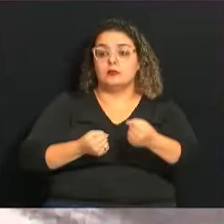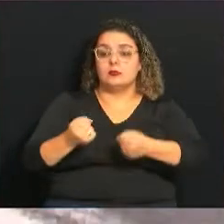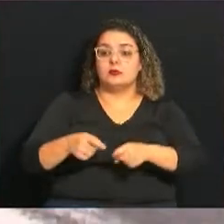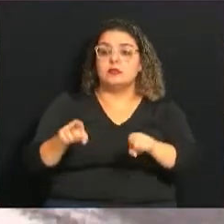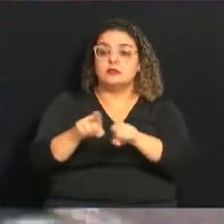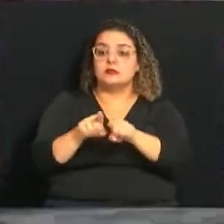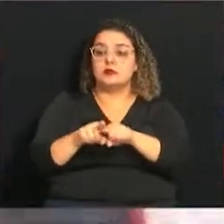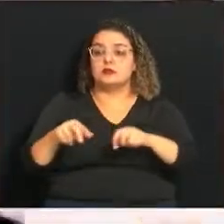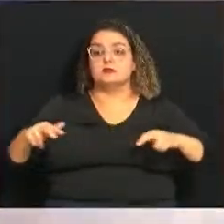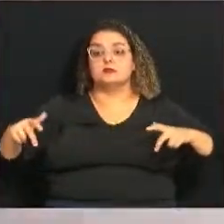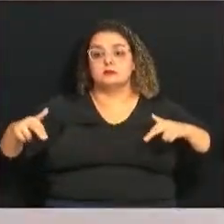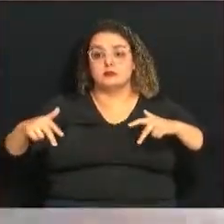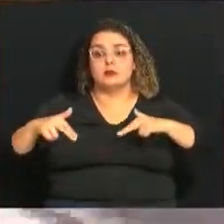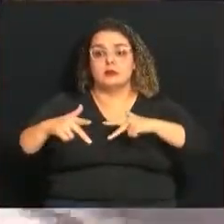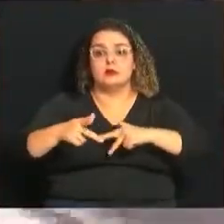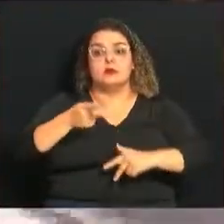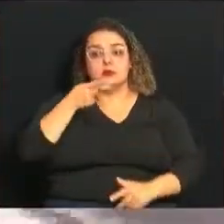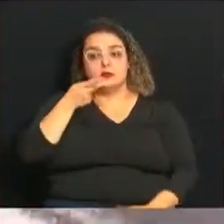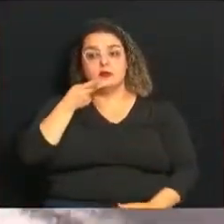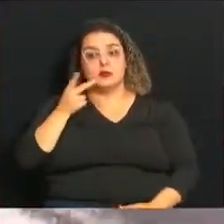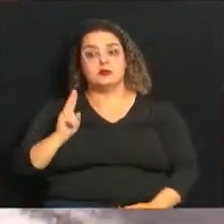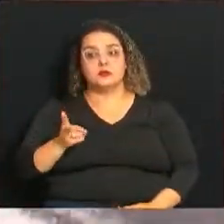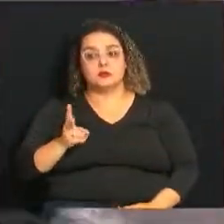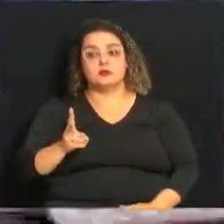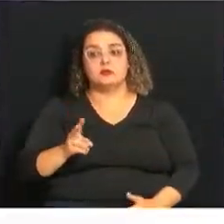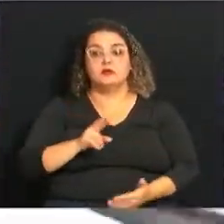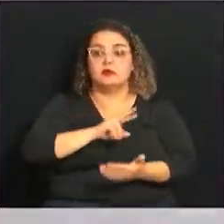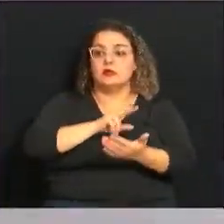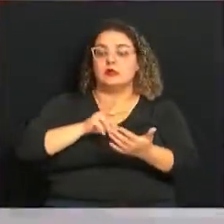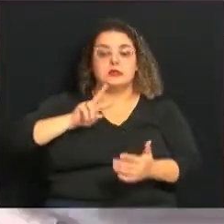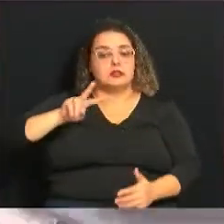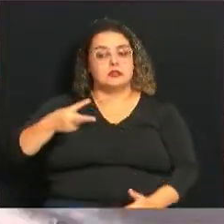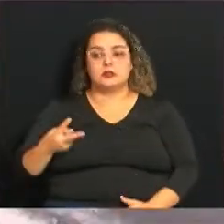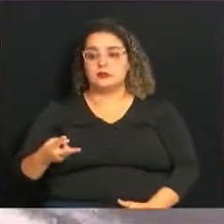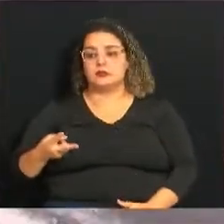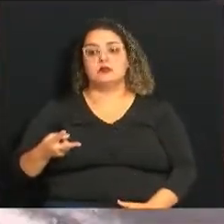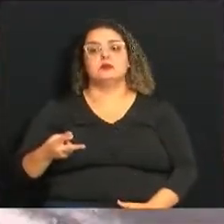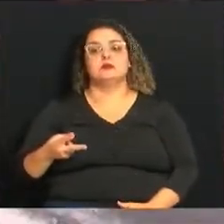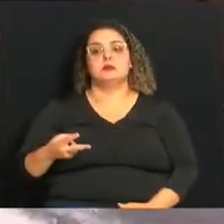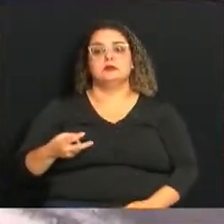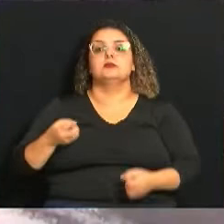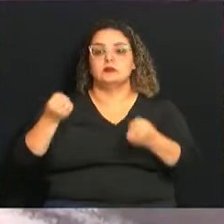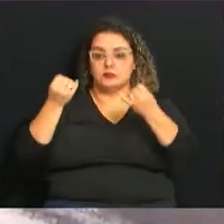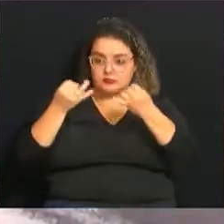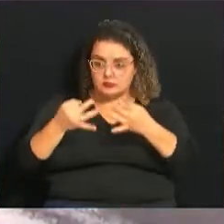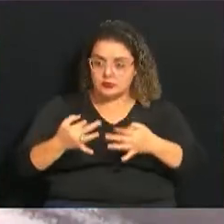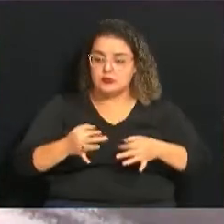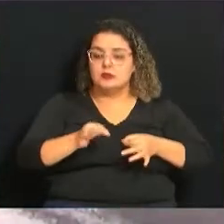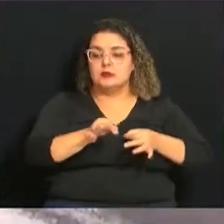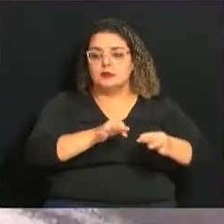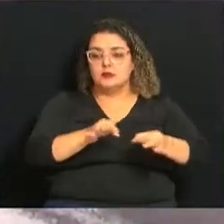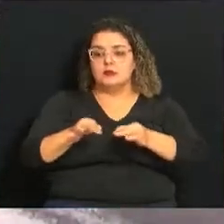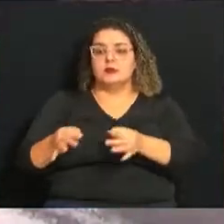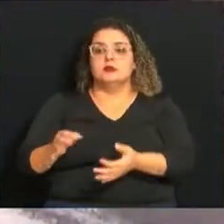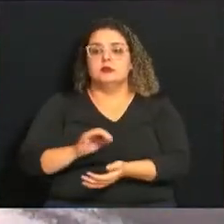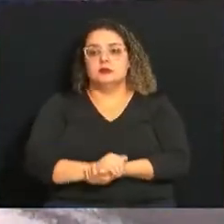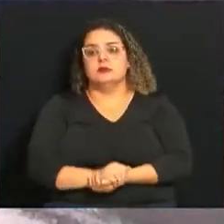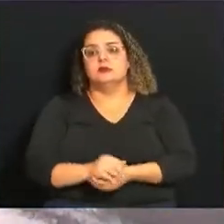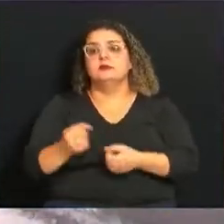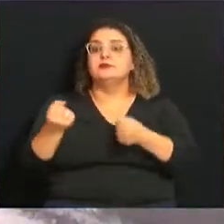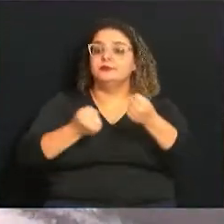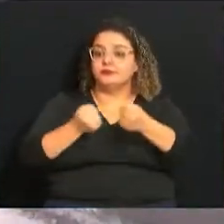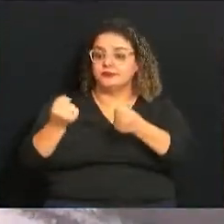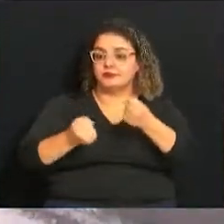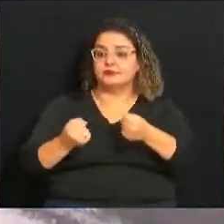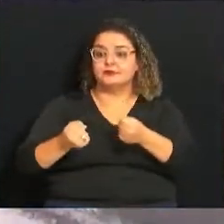Como eu já venho repetindo inúmeras vezes e também utilizei na justificativa do projeto, o motorista, hoje, ele